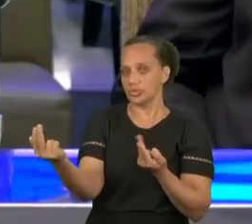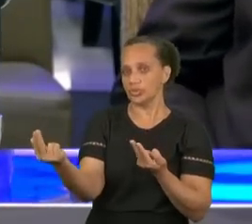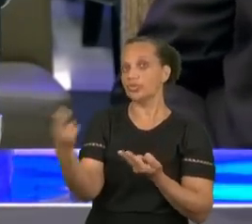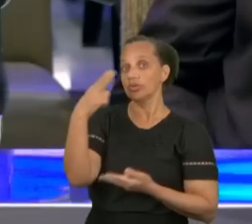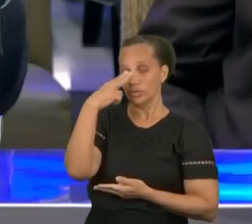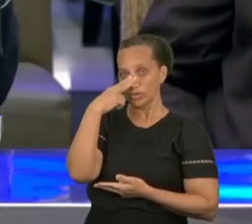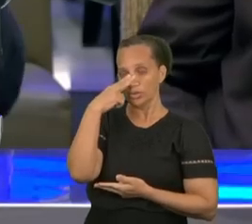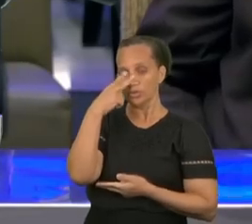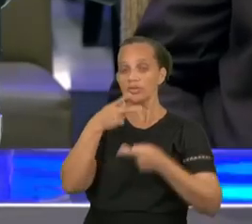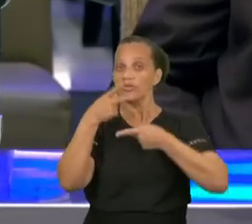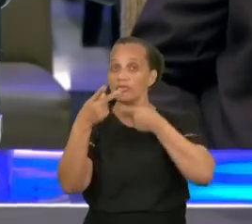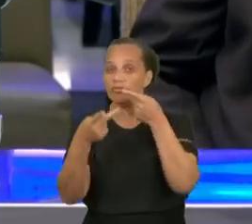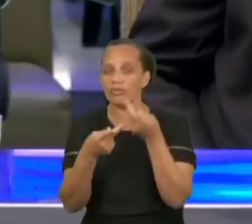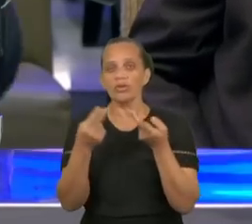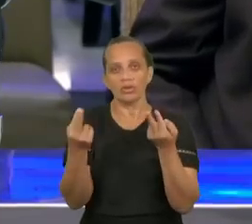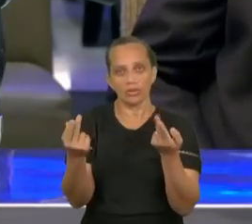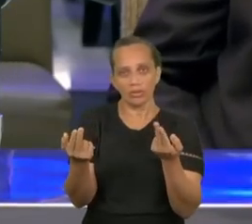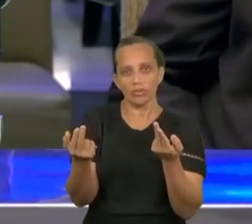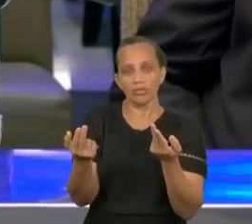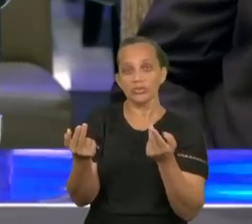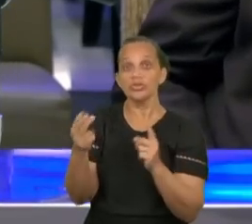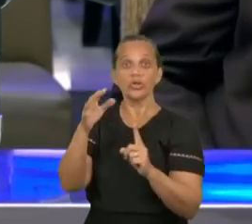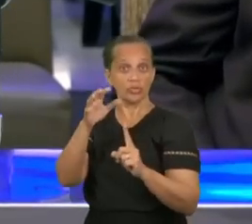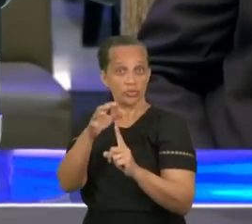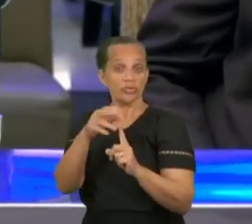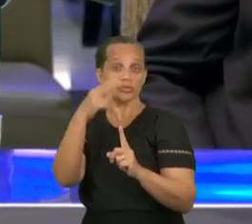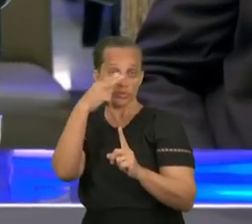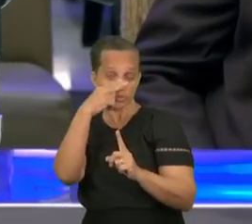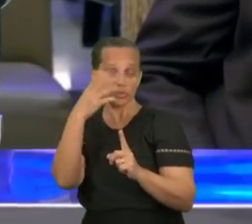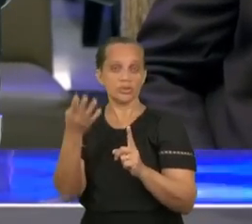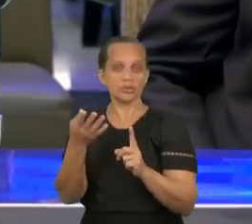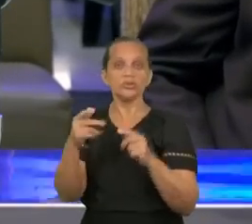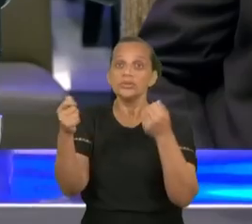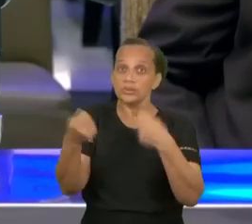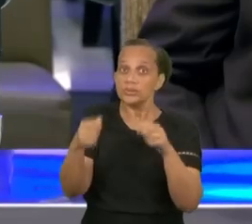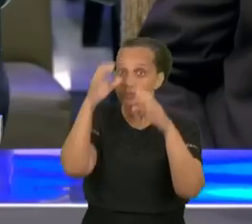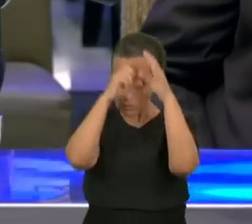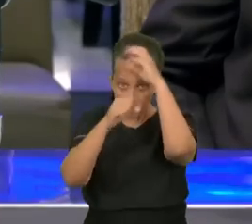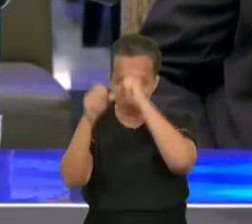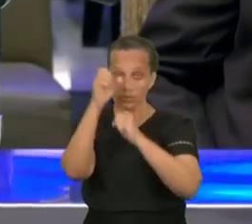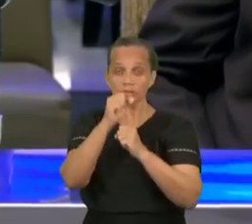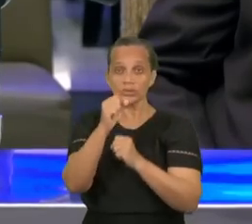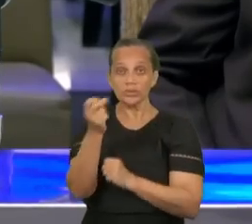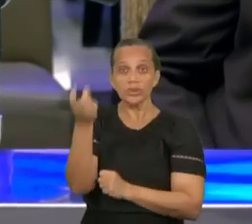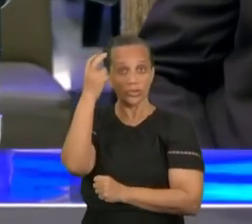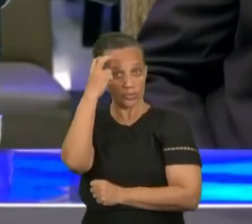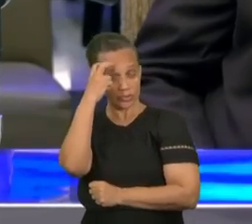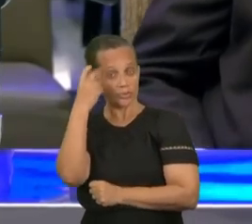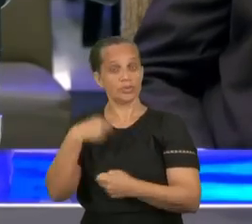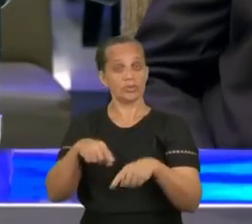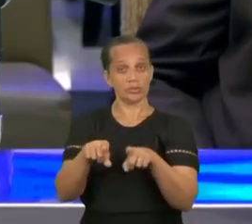você fale a sua linguagem a sua influência né eles têm que aprender a sua cultura